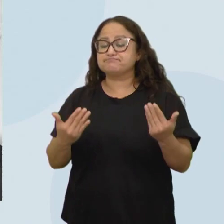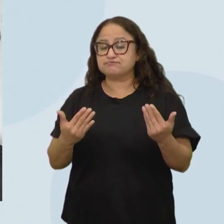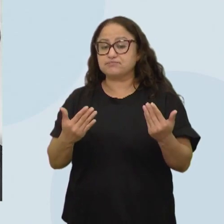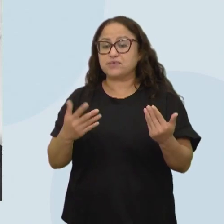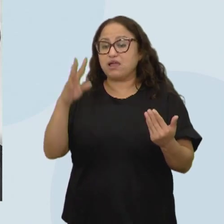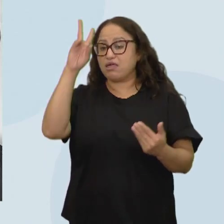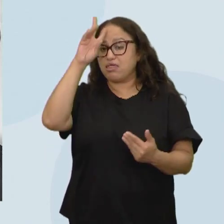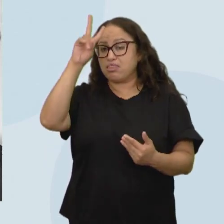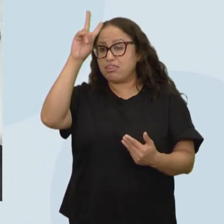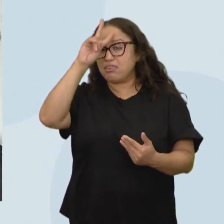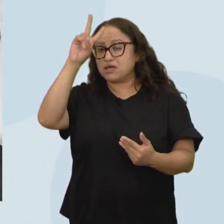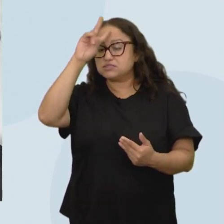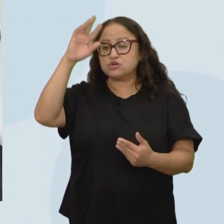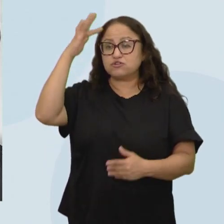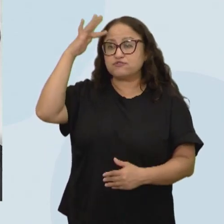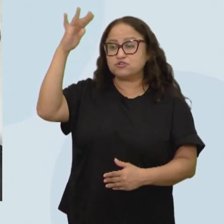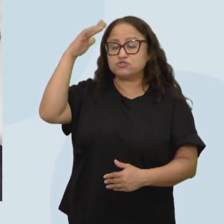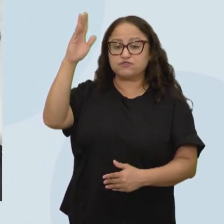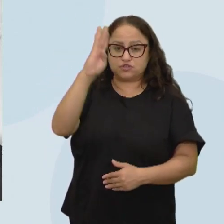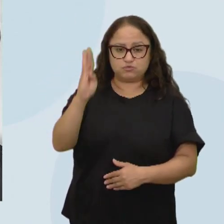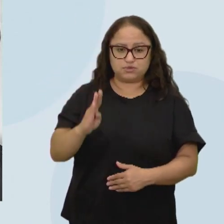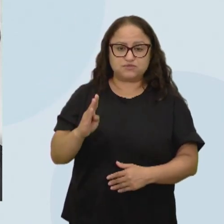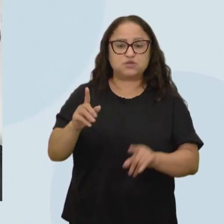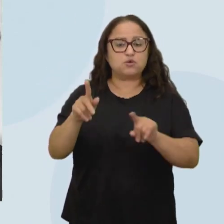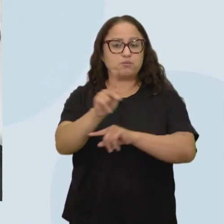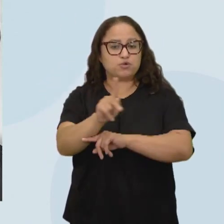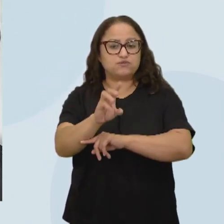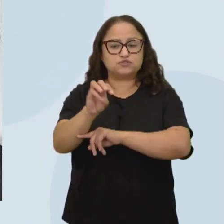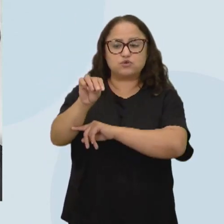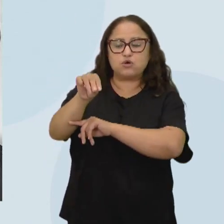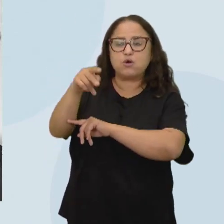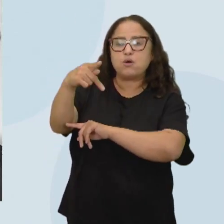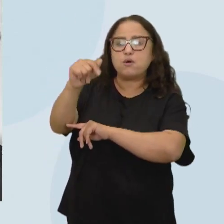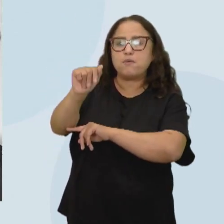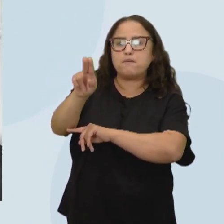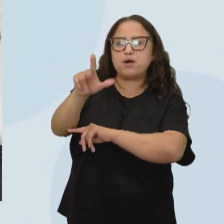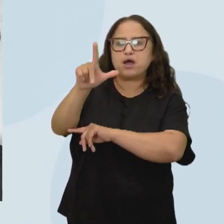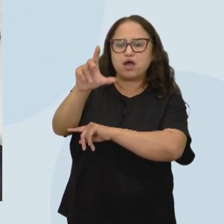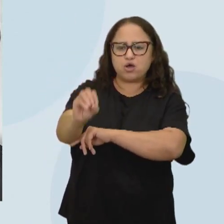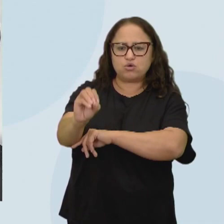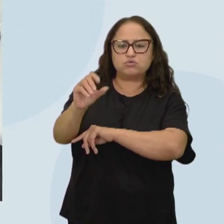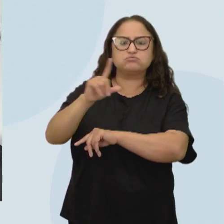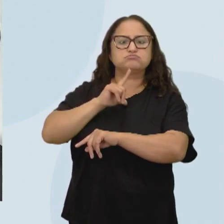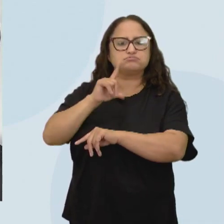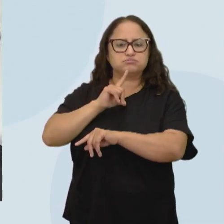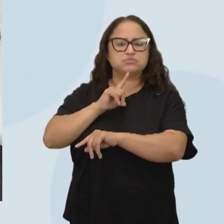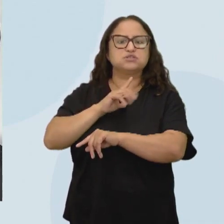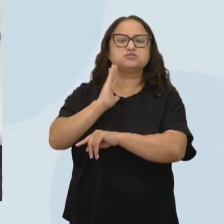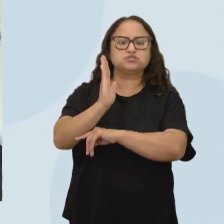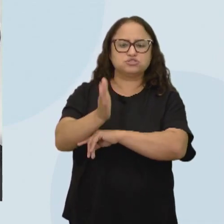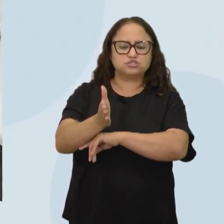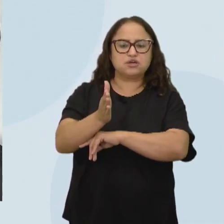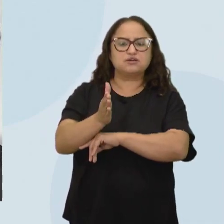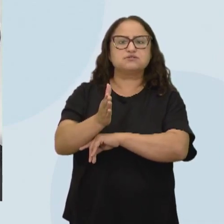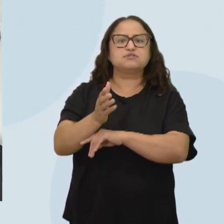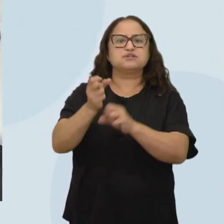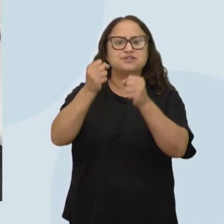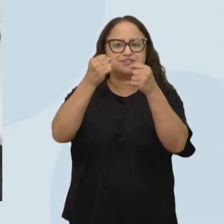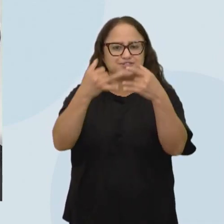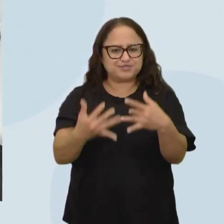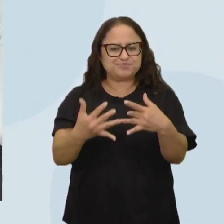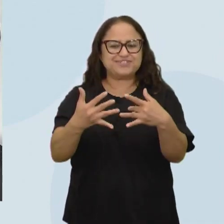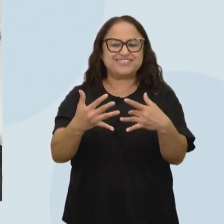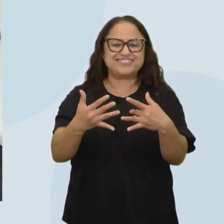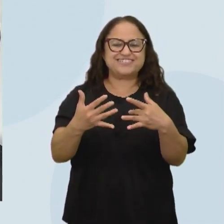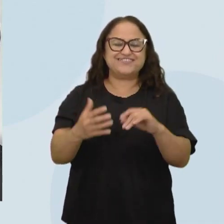da Filosofia do Brasil, que o professor Paulo Margutti escreveu e publicou em 2013, ele já dizia o seguinte,